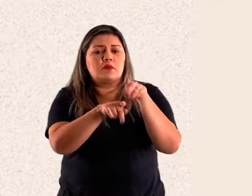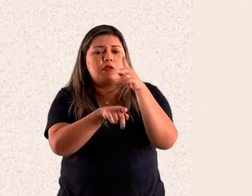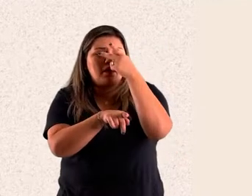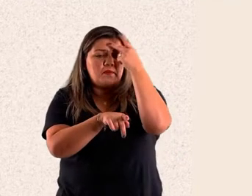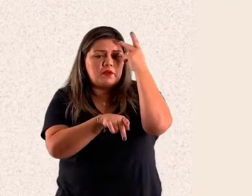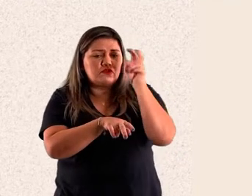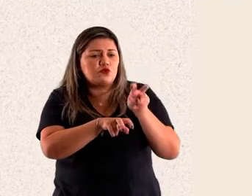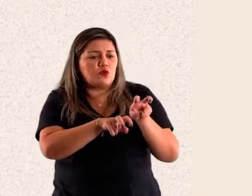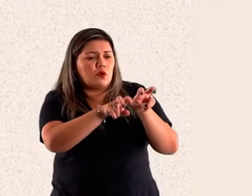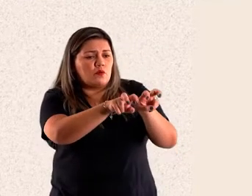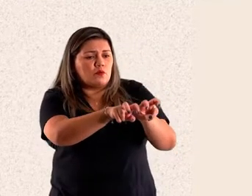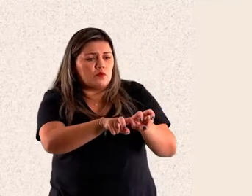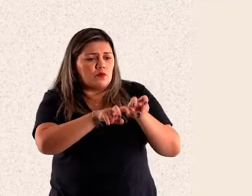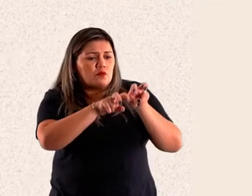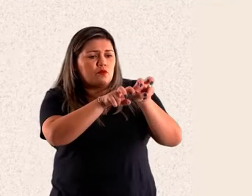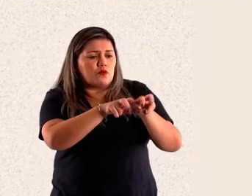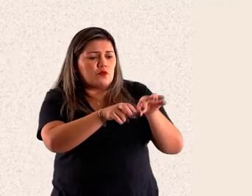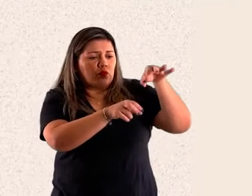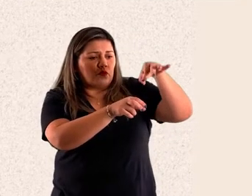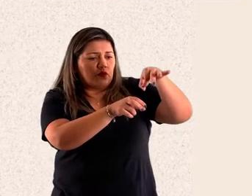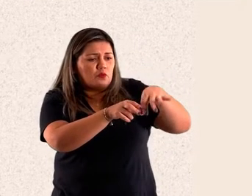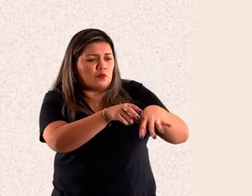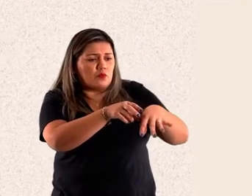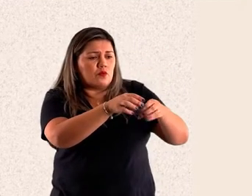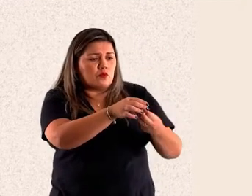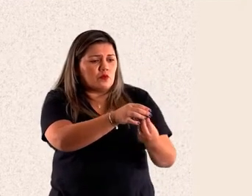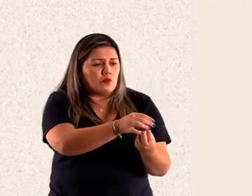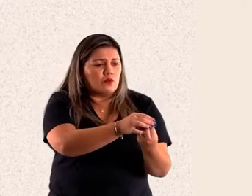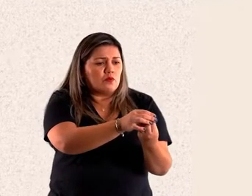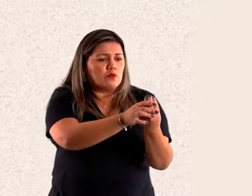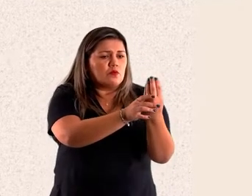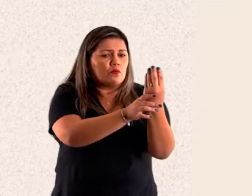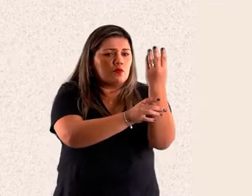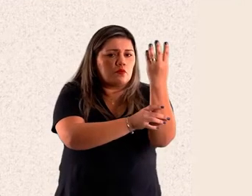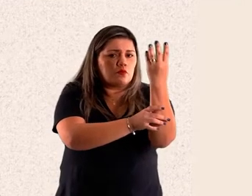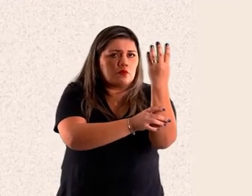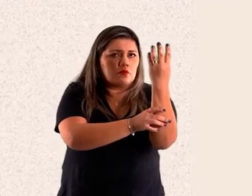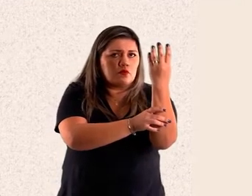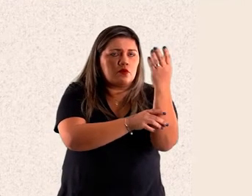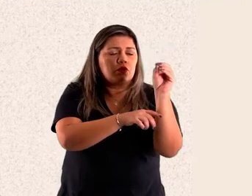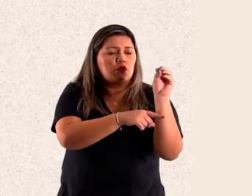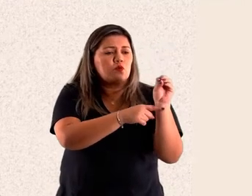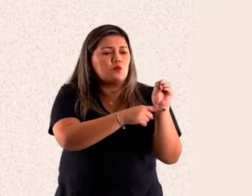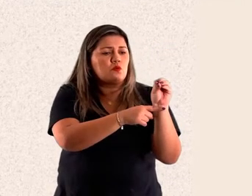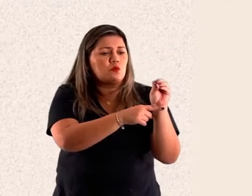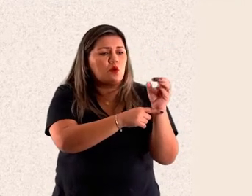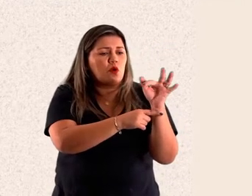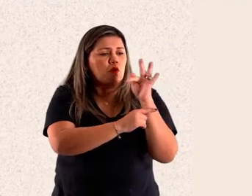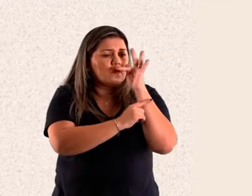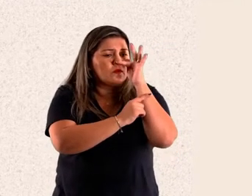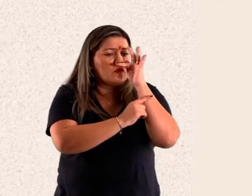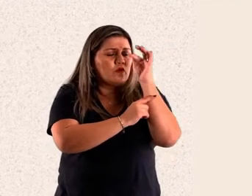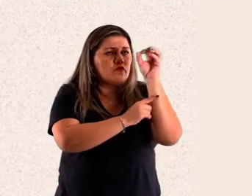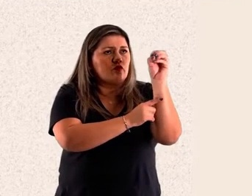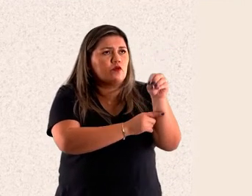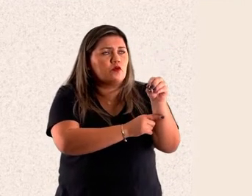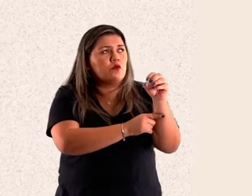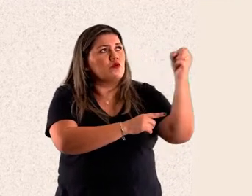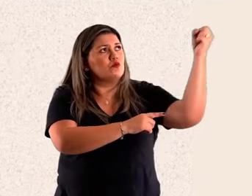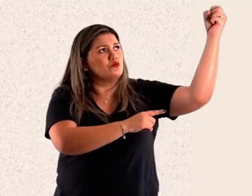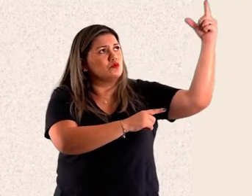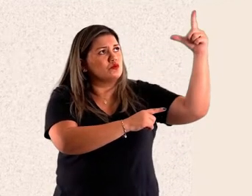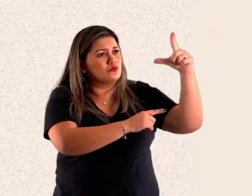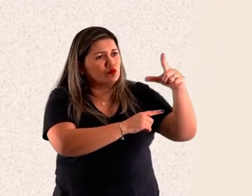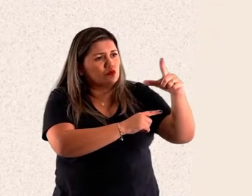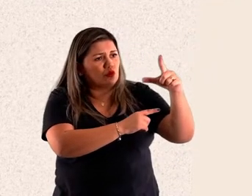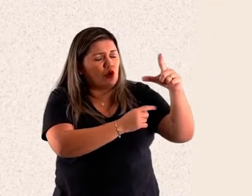pessoa humano que semeou essa flor que cuidou Dessa flor os raios de sol que